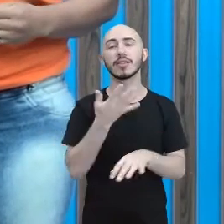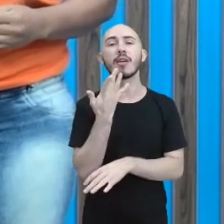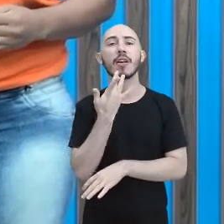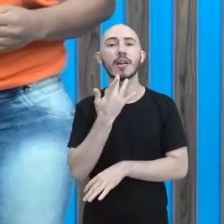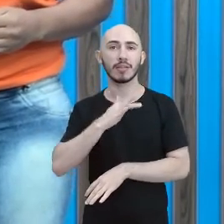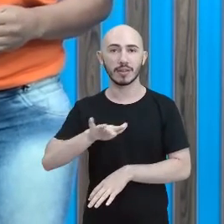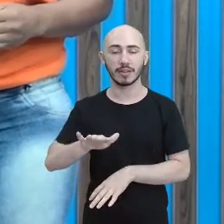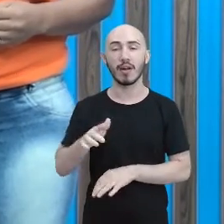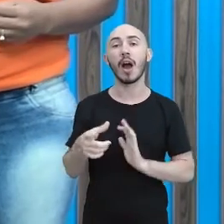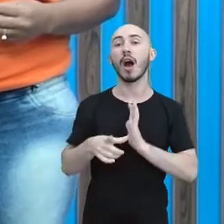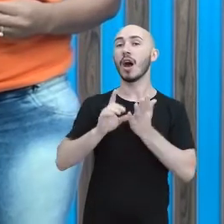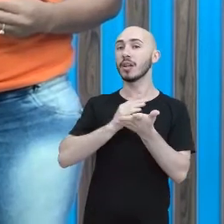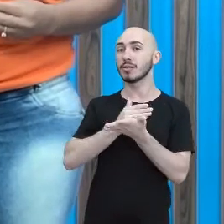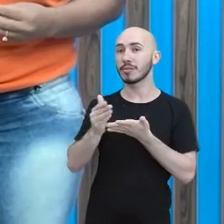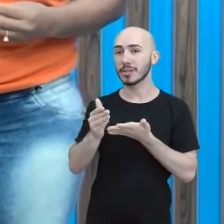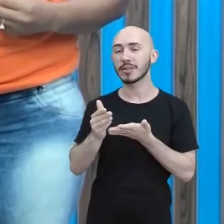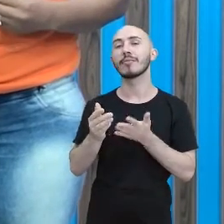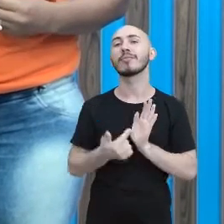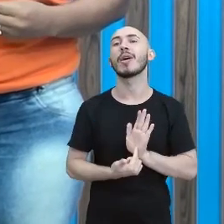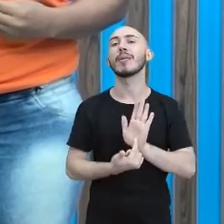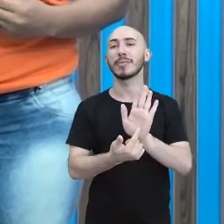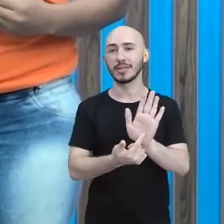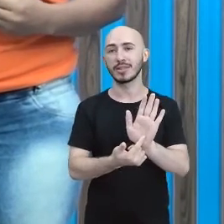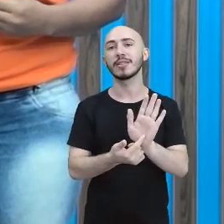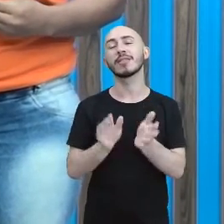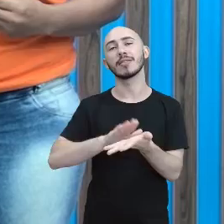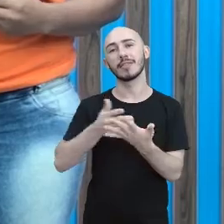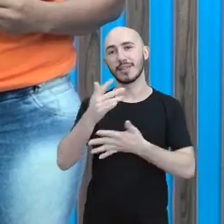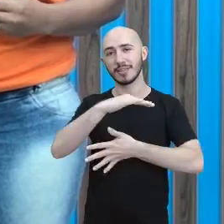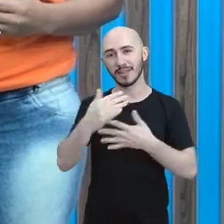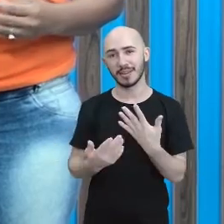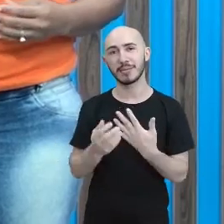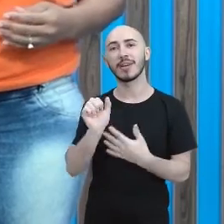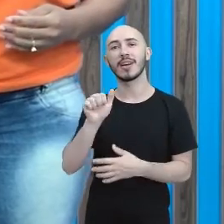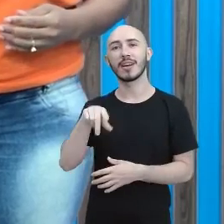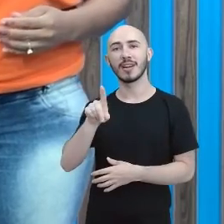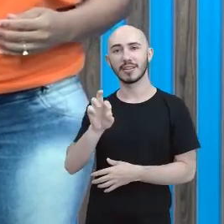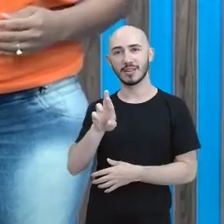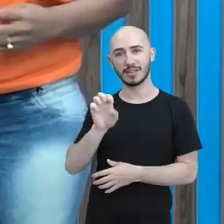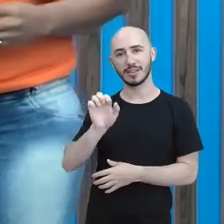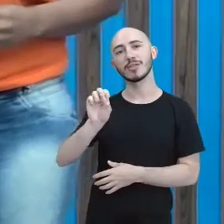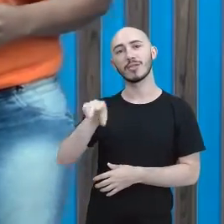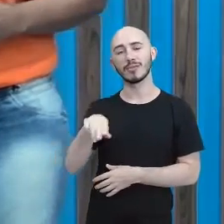dar início à nossa temática, eu quero apresentar o intérprete de Libras, Anderson.